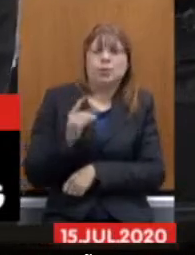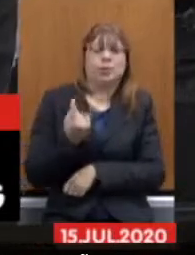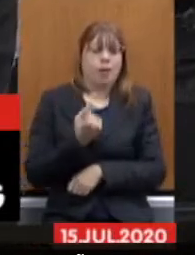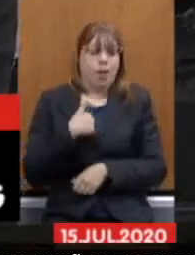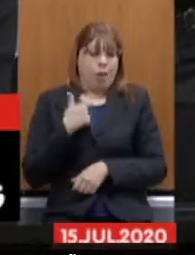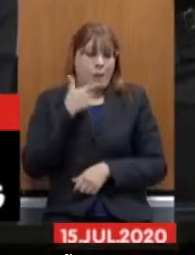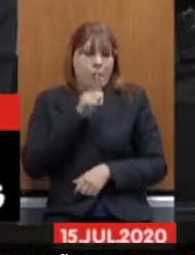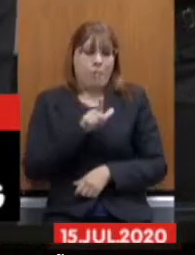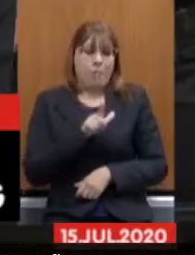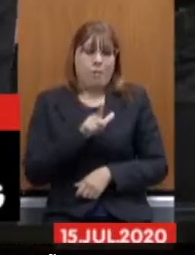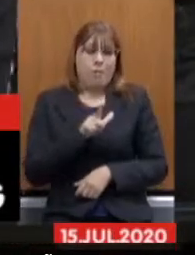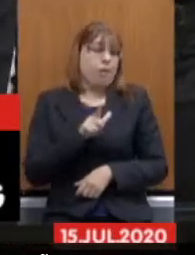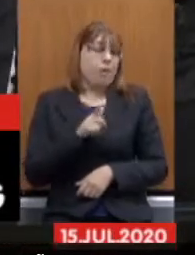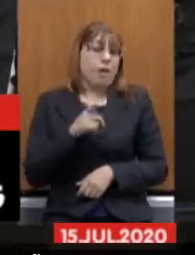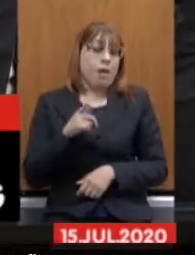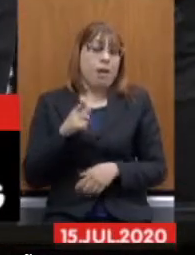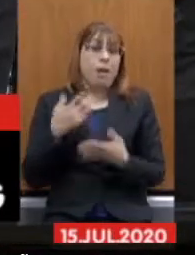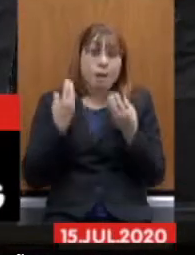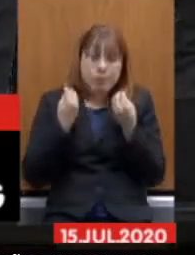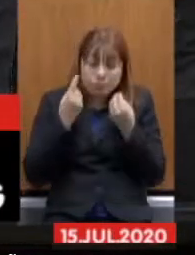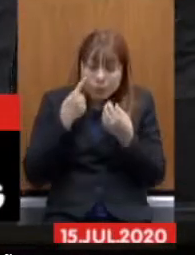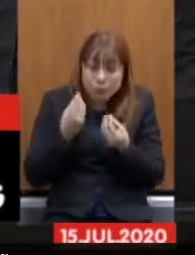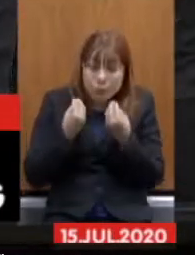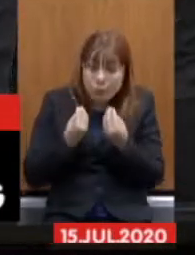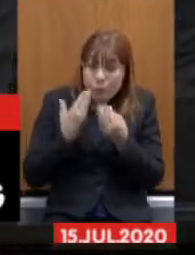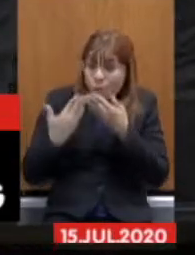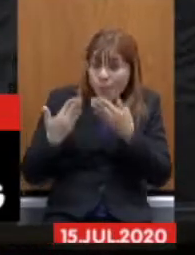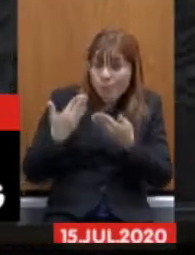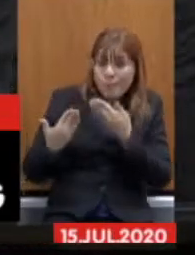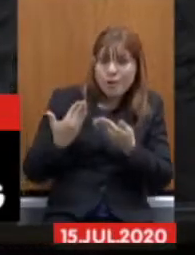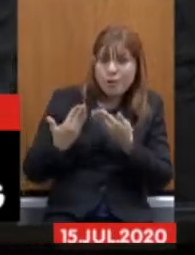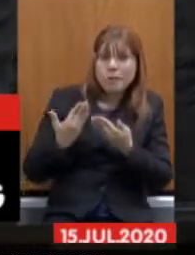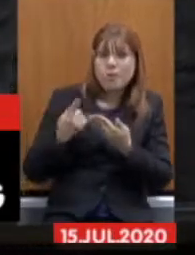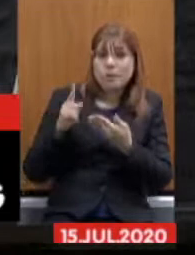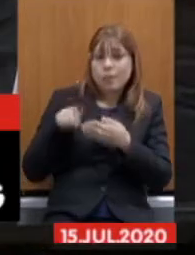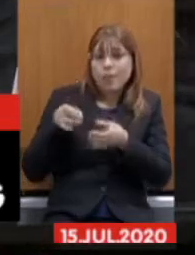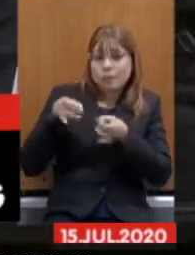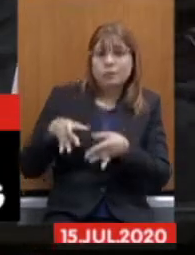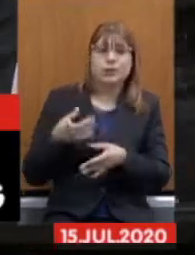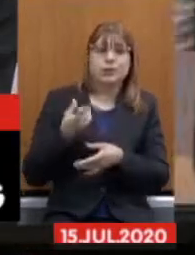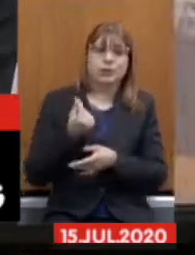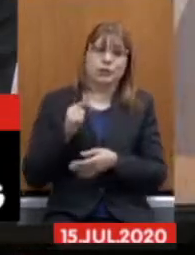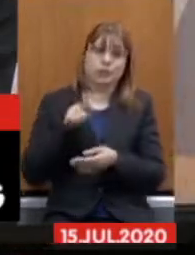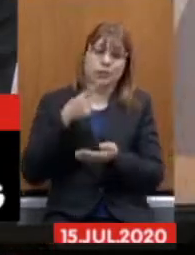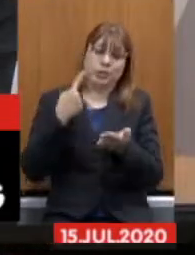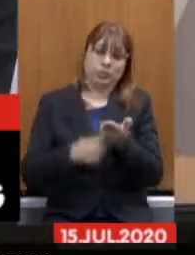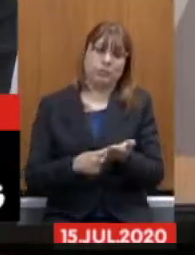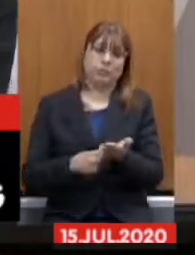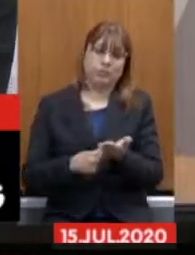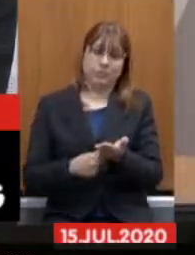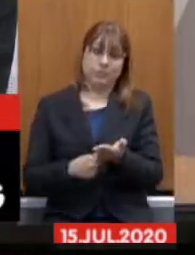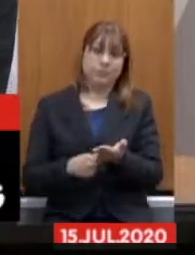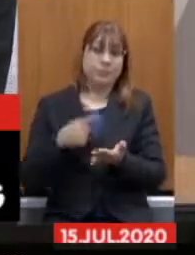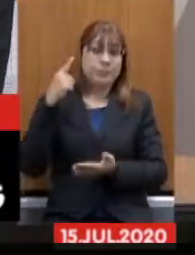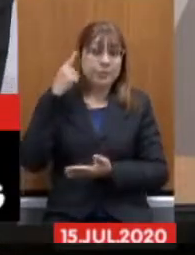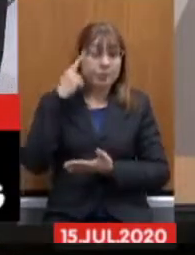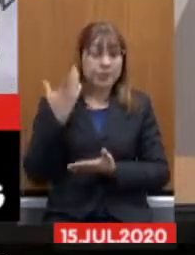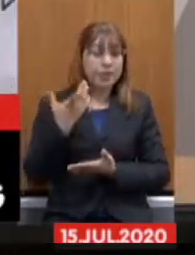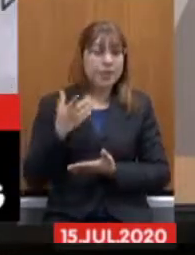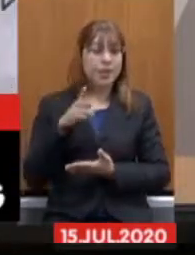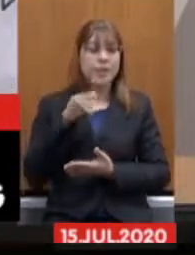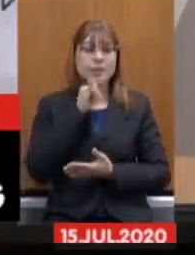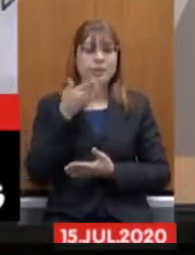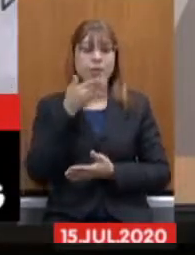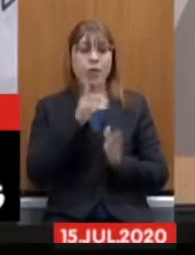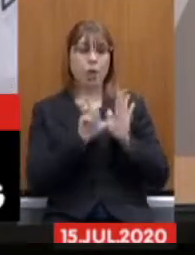talvez você não chega nesse valor aí só para ter uma ideia de valor que está se abrindo mão nesse acordo imagina a gente ir lá